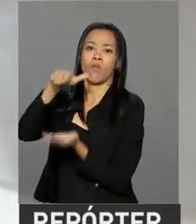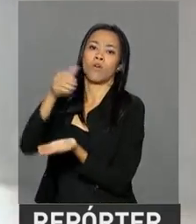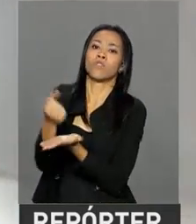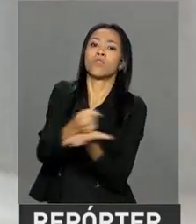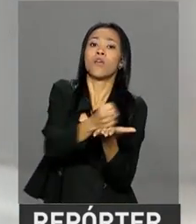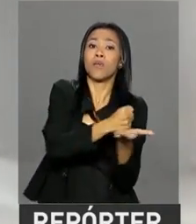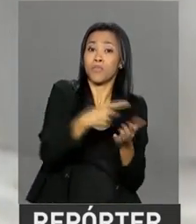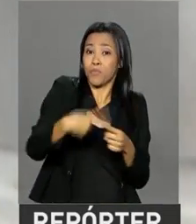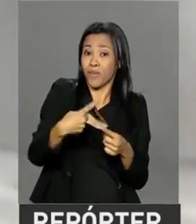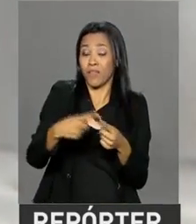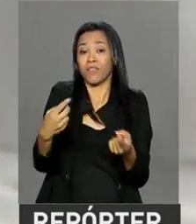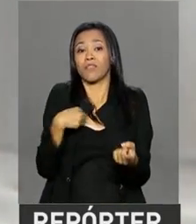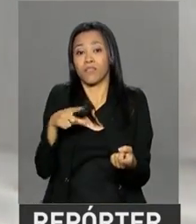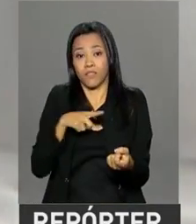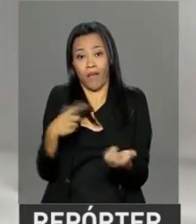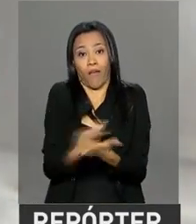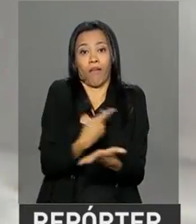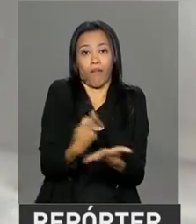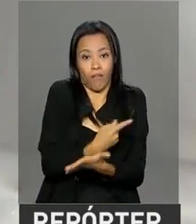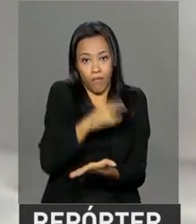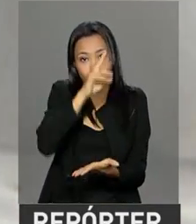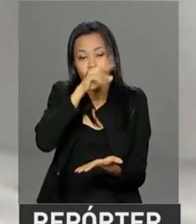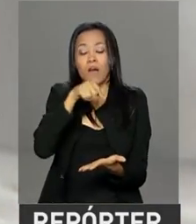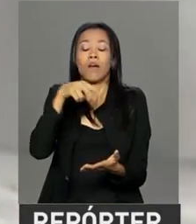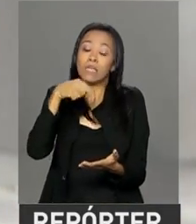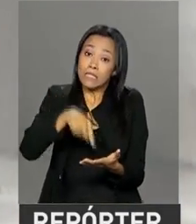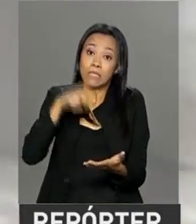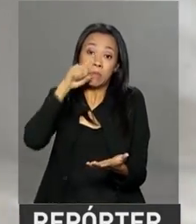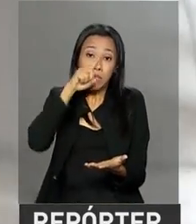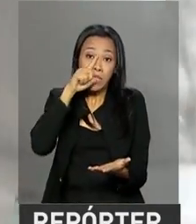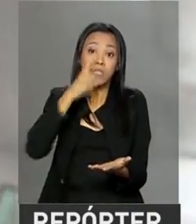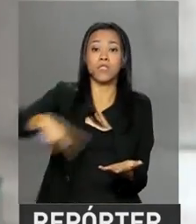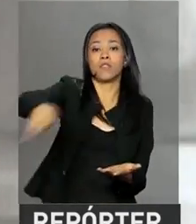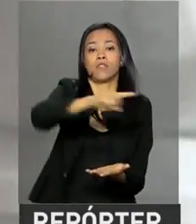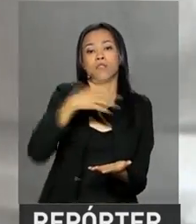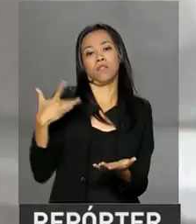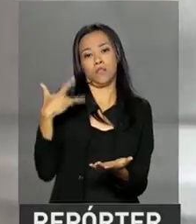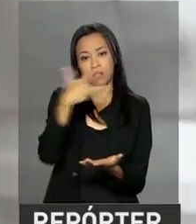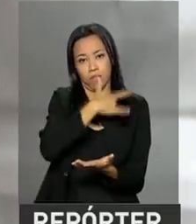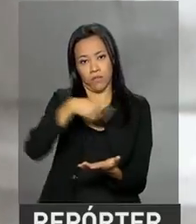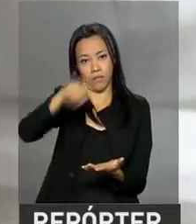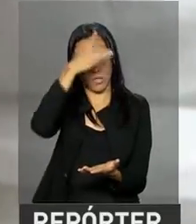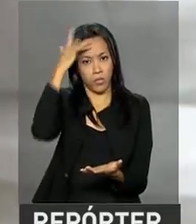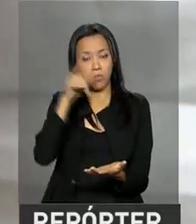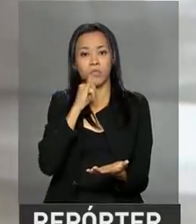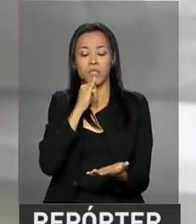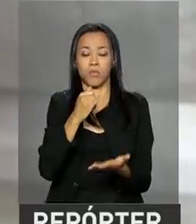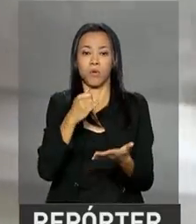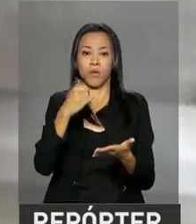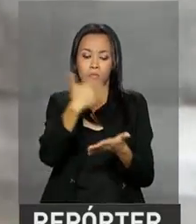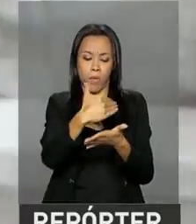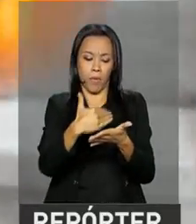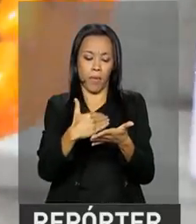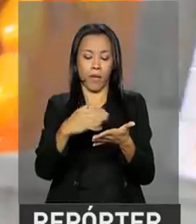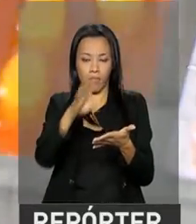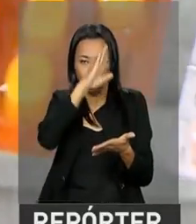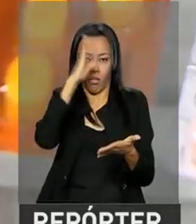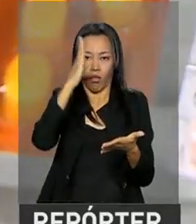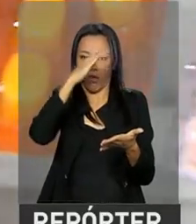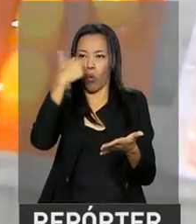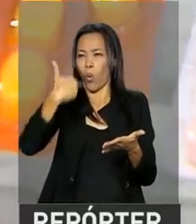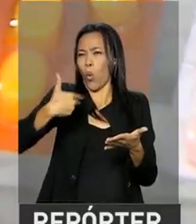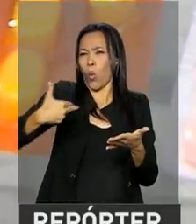que podem pôr em risco a saúde da população como efeitos colaterais não prescritos e o uso de